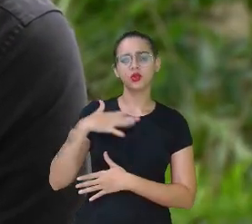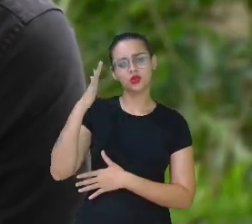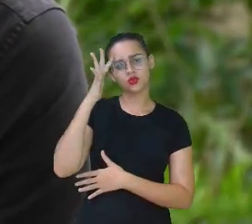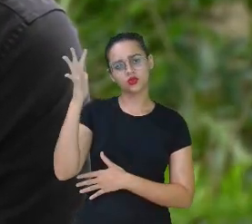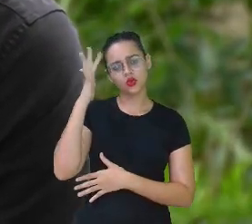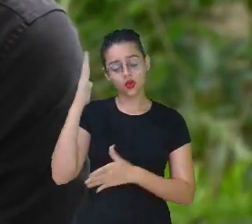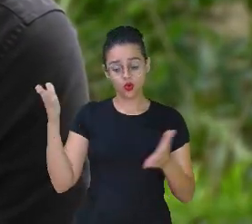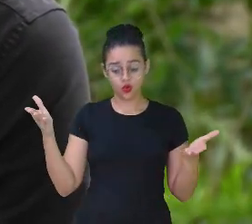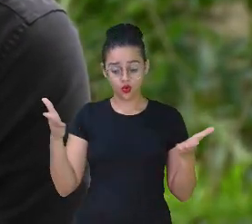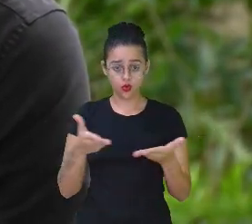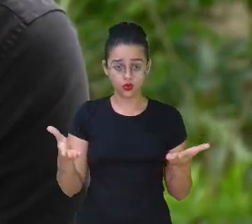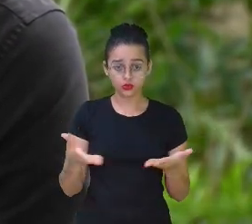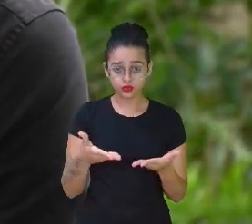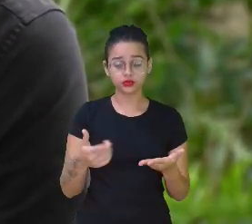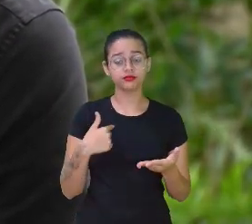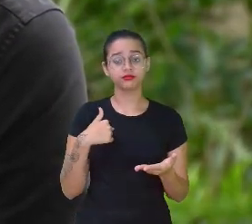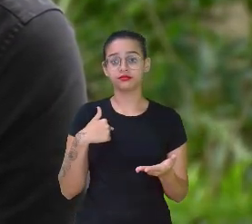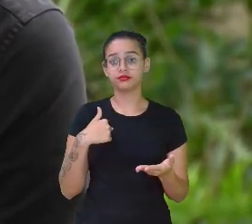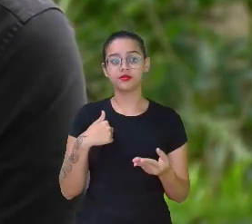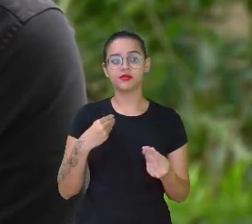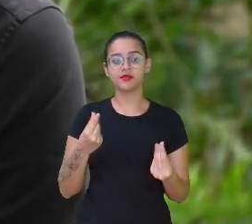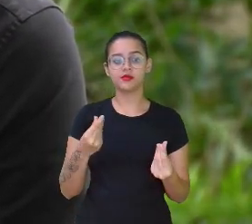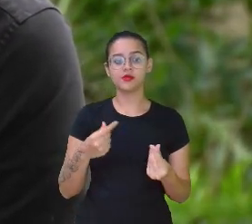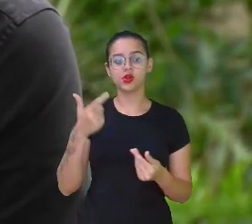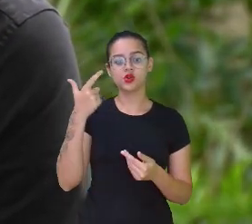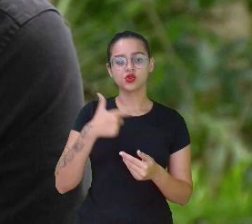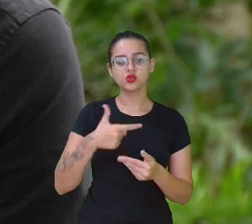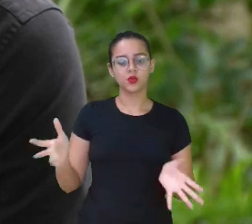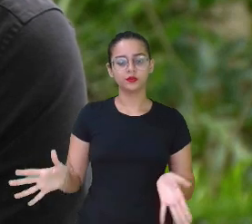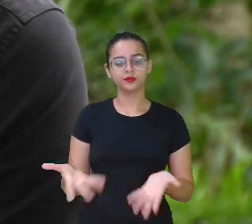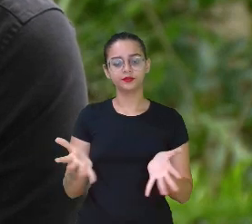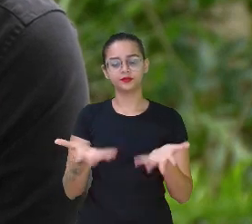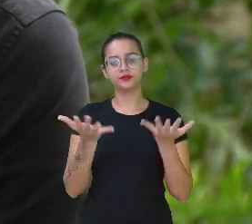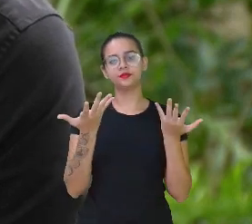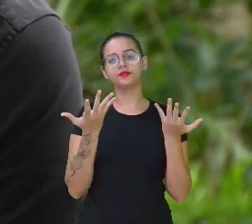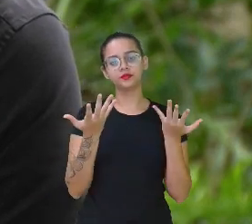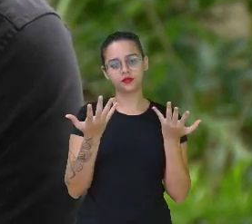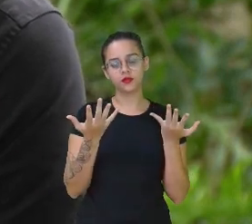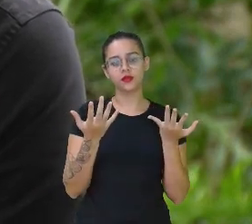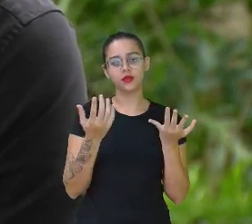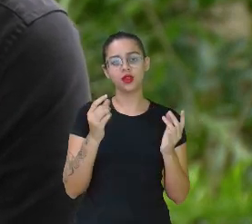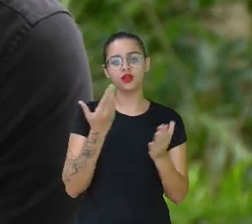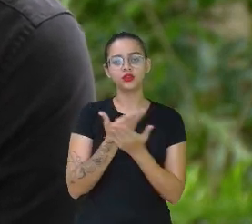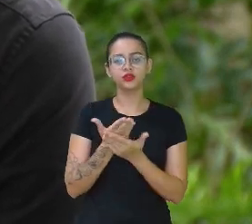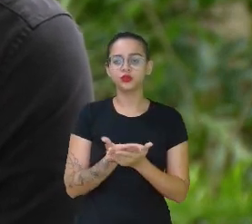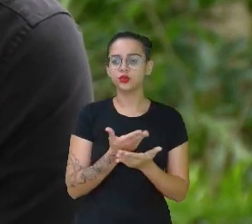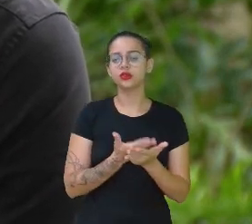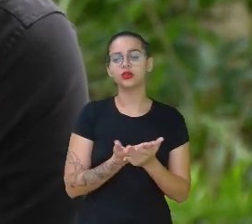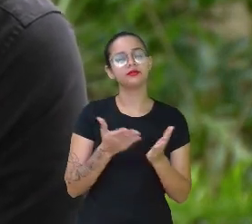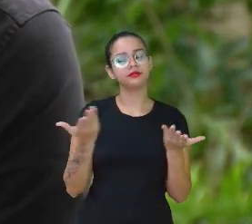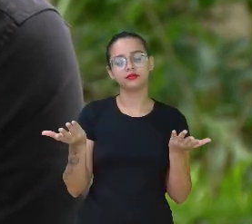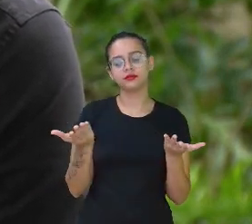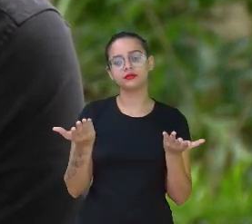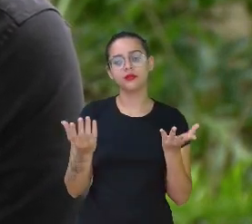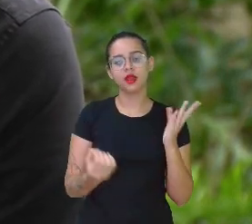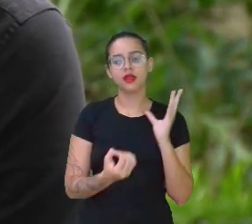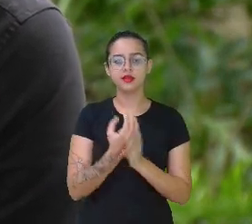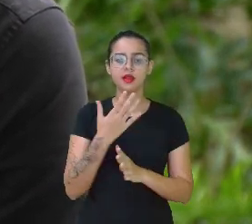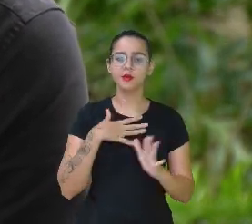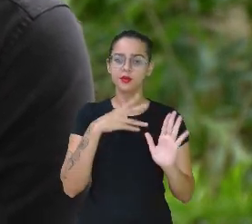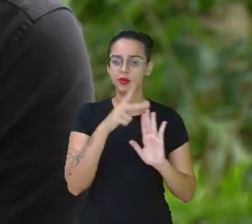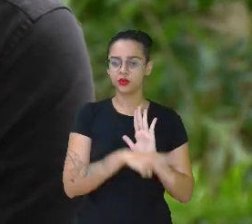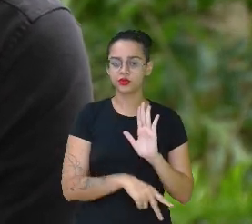Hoje eu sou impulsionado a estudar, enfim, a criar os meus